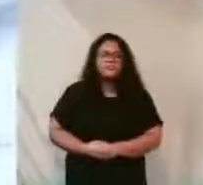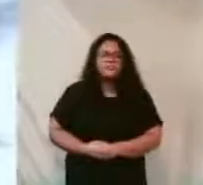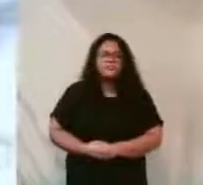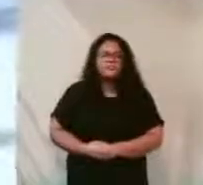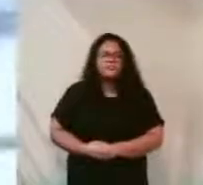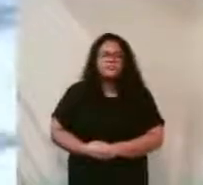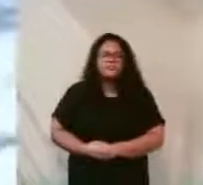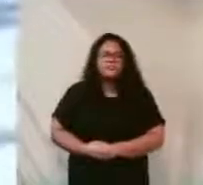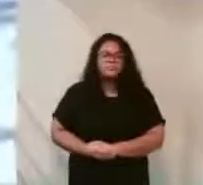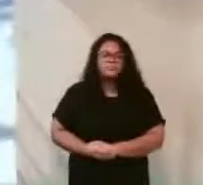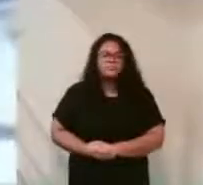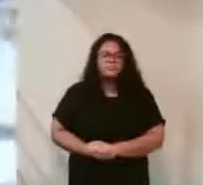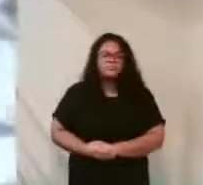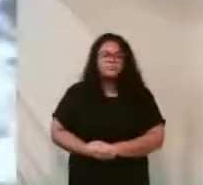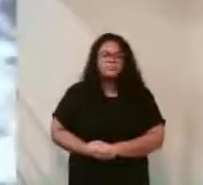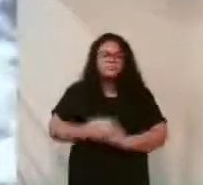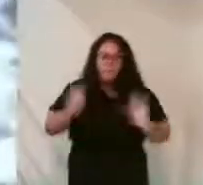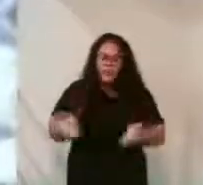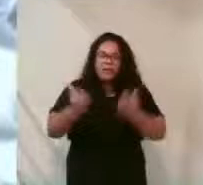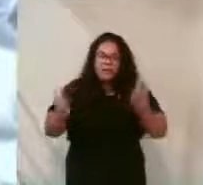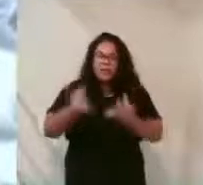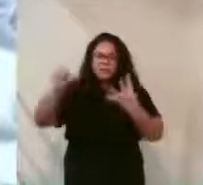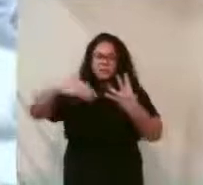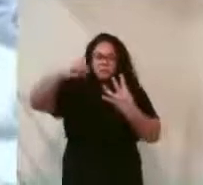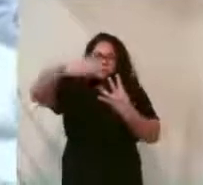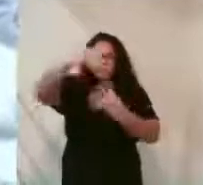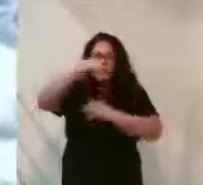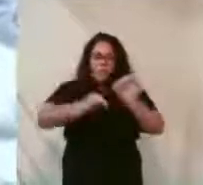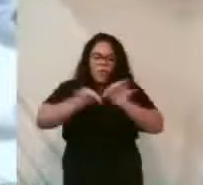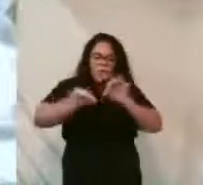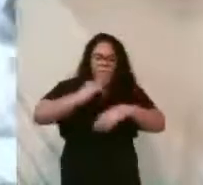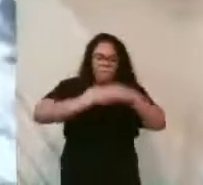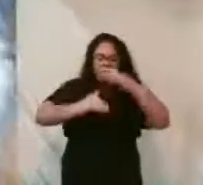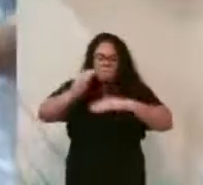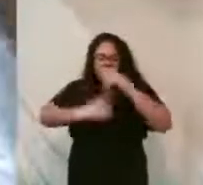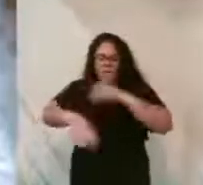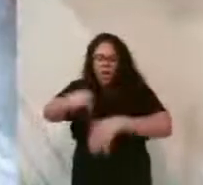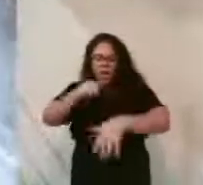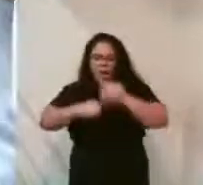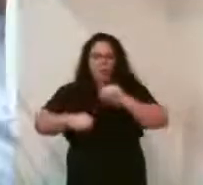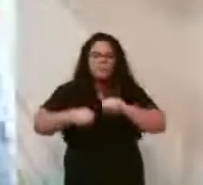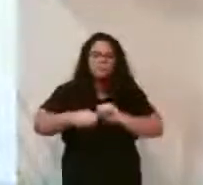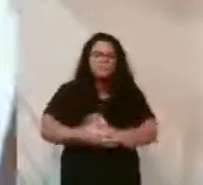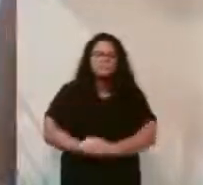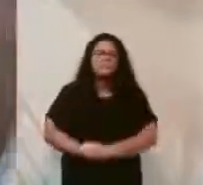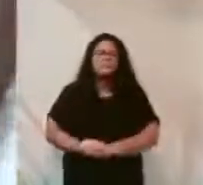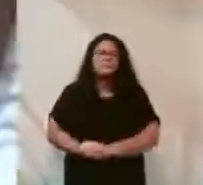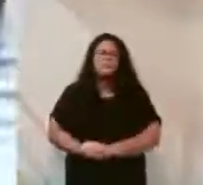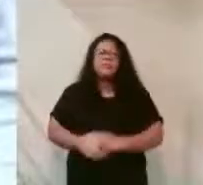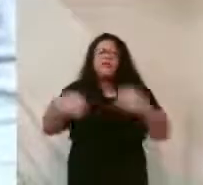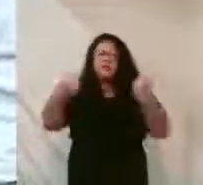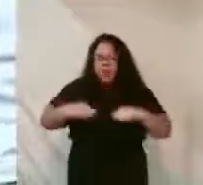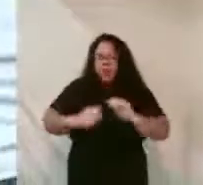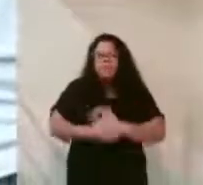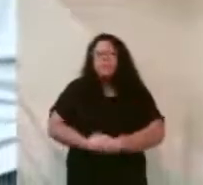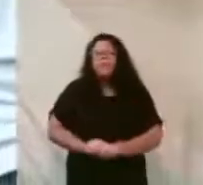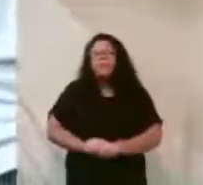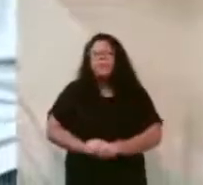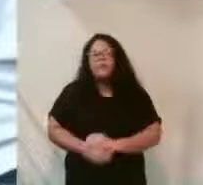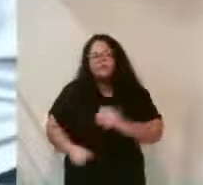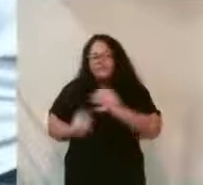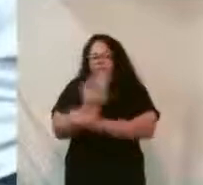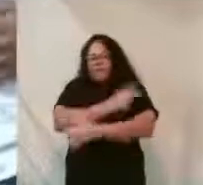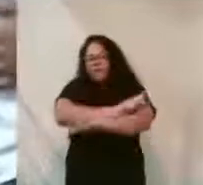O incentivo à coleta seletiva e à organização dos catadores e catadoras pode gerar milhões de empregos.